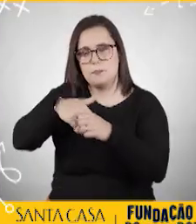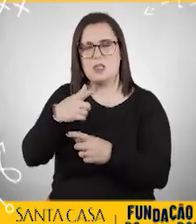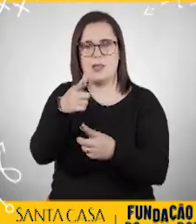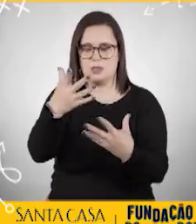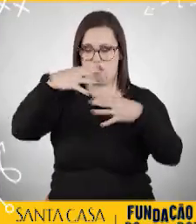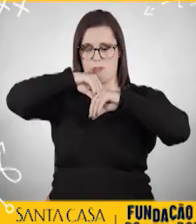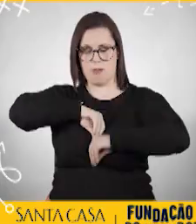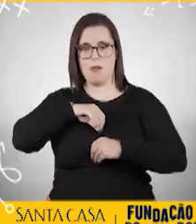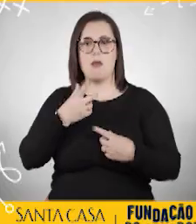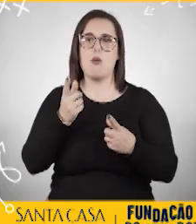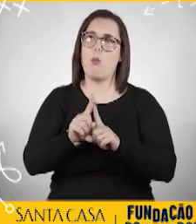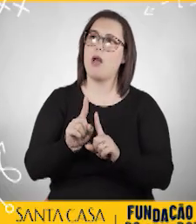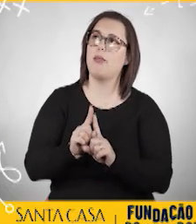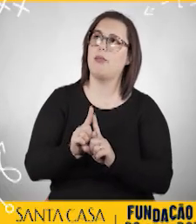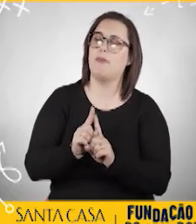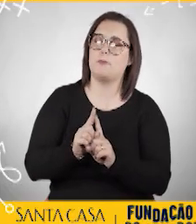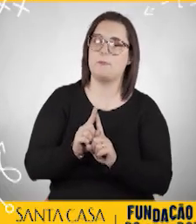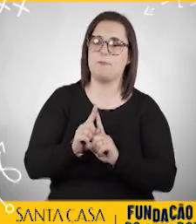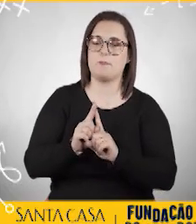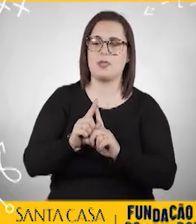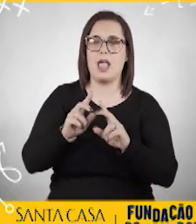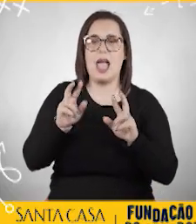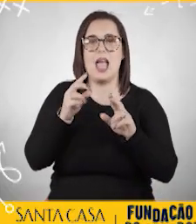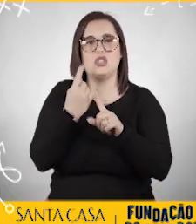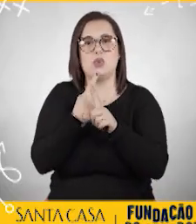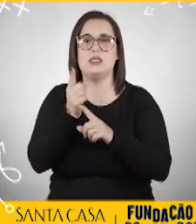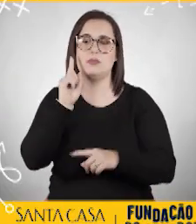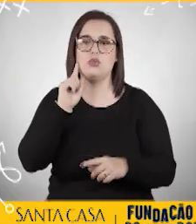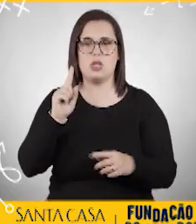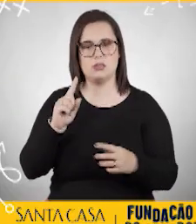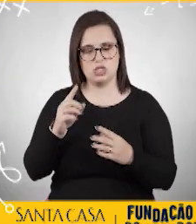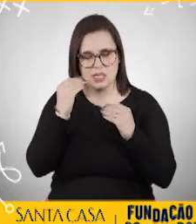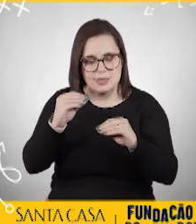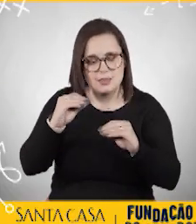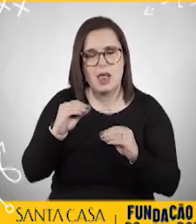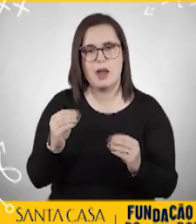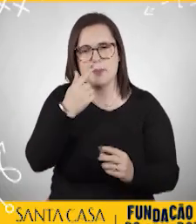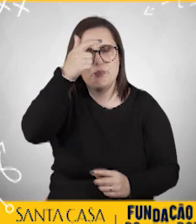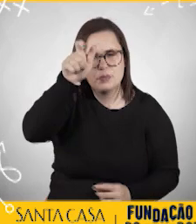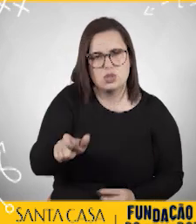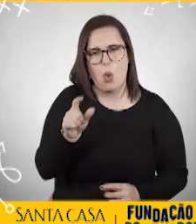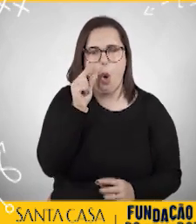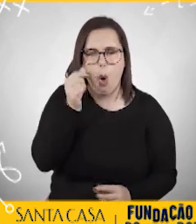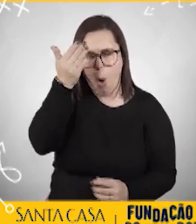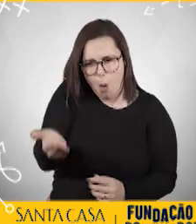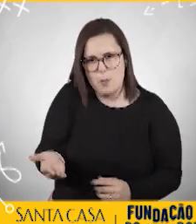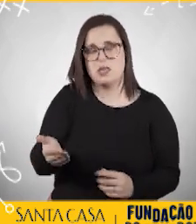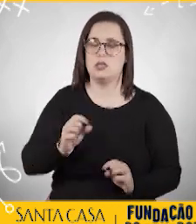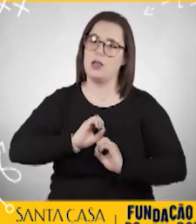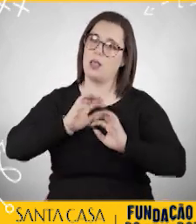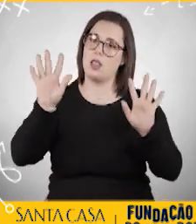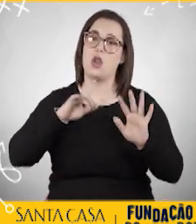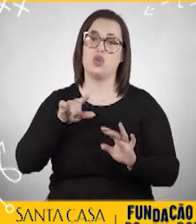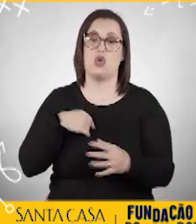também interiorizem aquilo que é o nosso aspecto importante, que é formar os jogadores enquanto pessoas, enquanto homens.